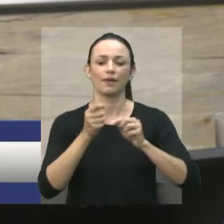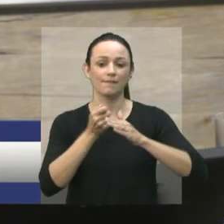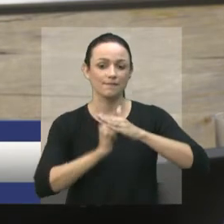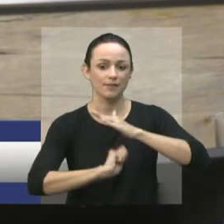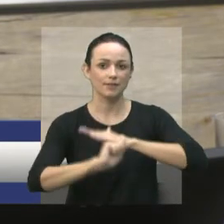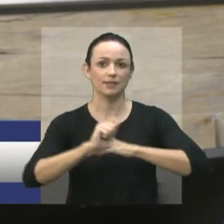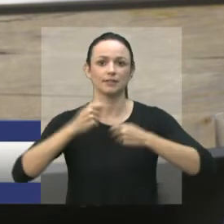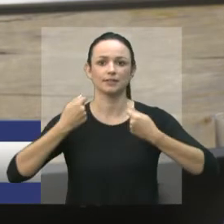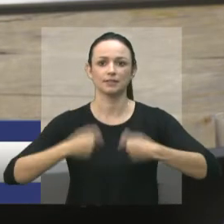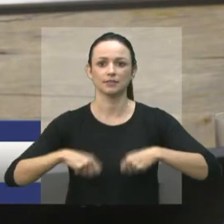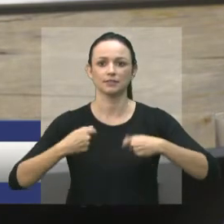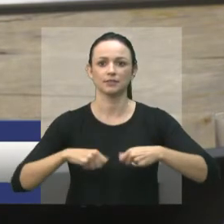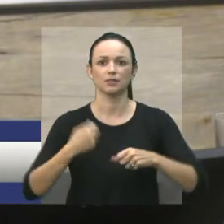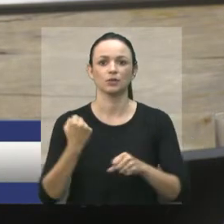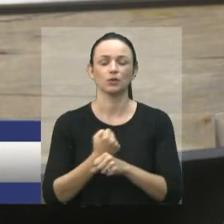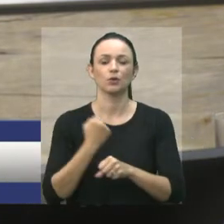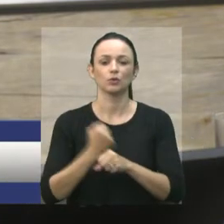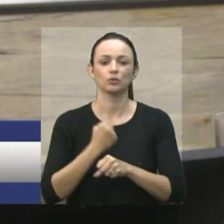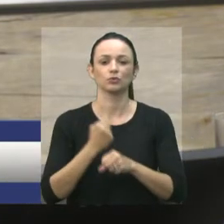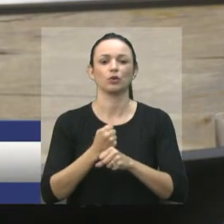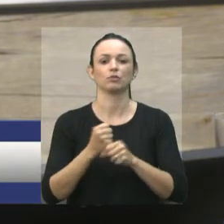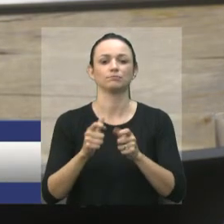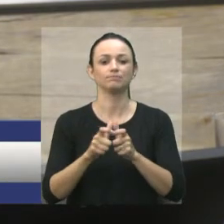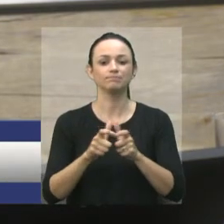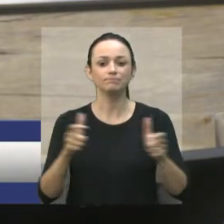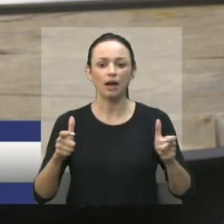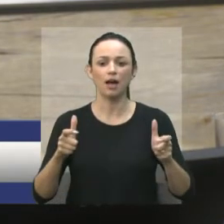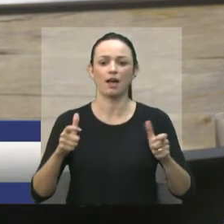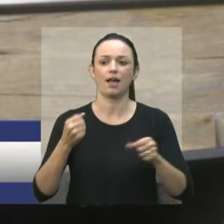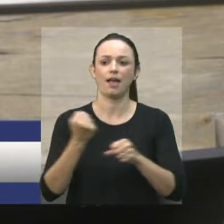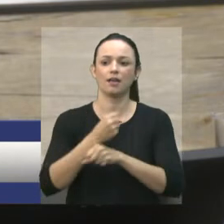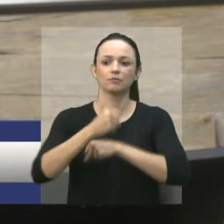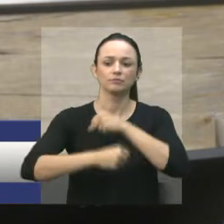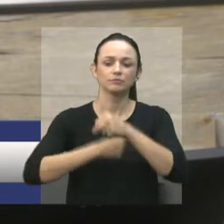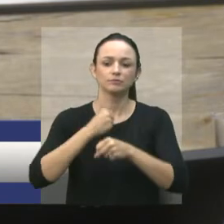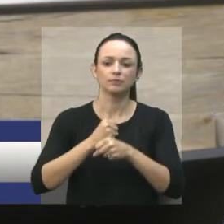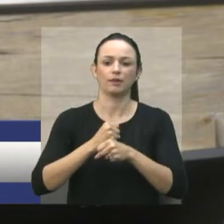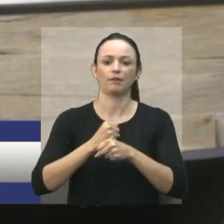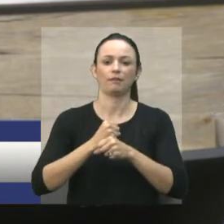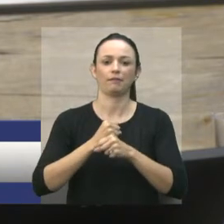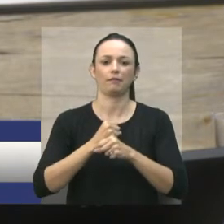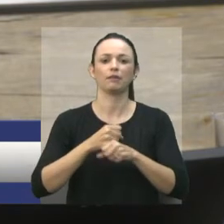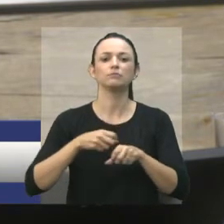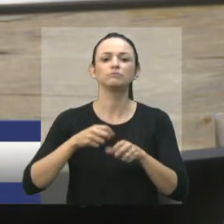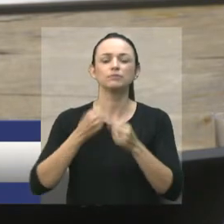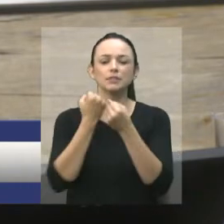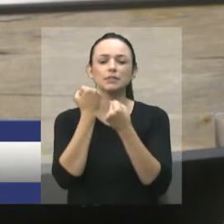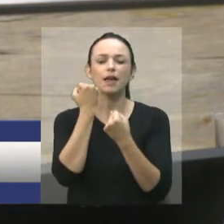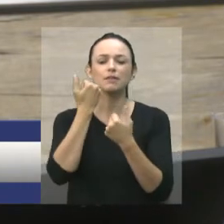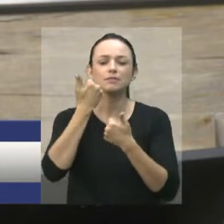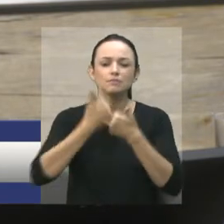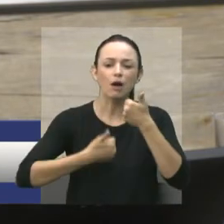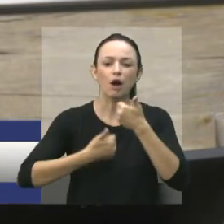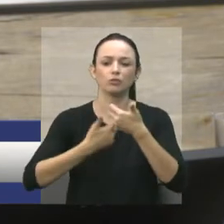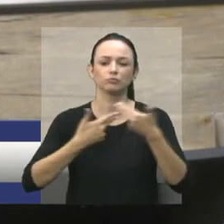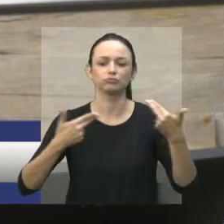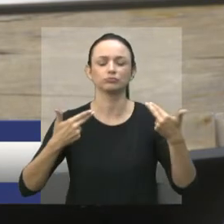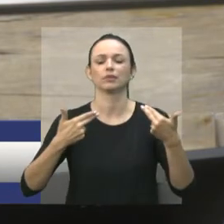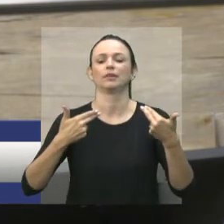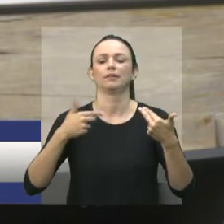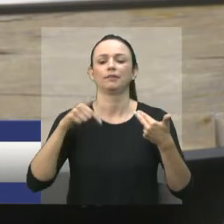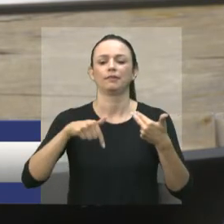investimentos necessários à construção, ampliação e reforma de equipamentos esportivos do município de Jaú, prevendo que